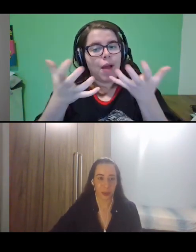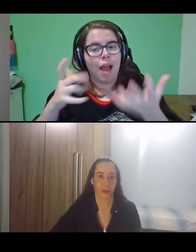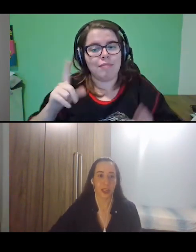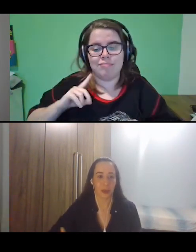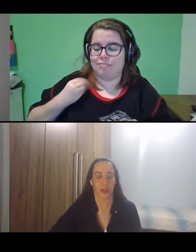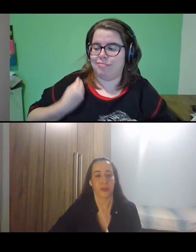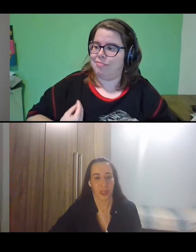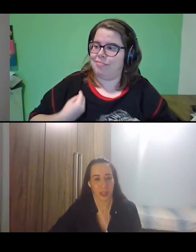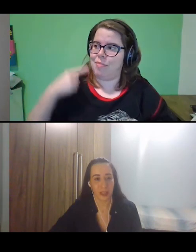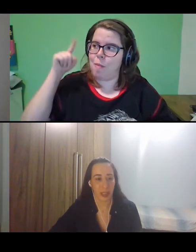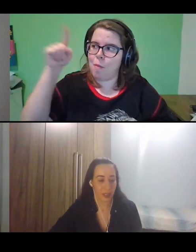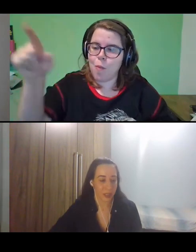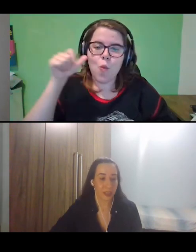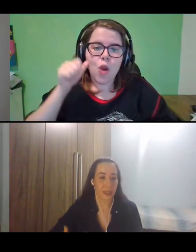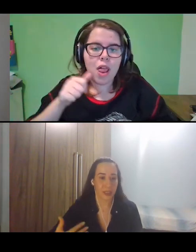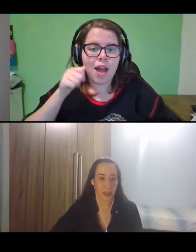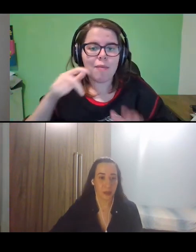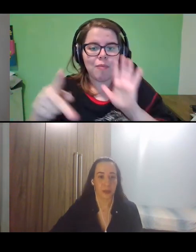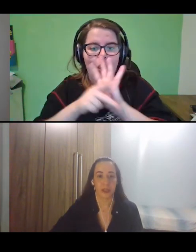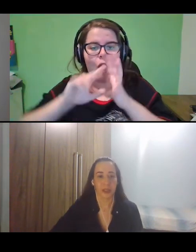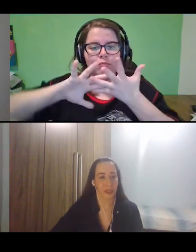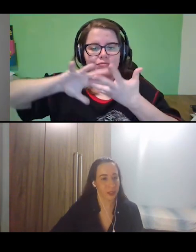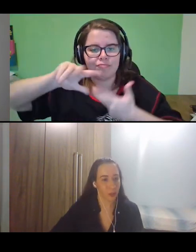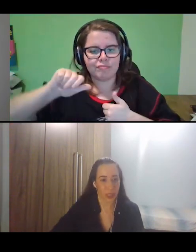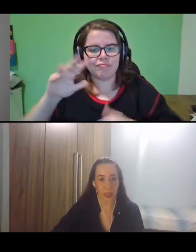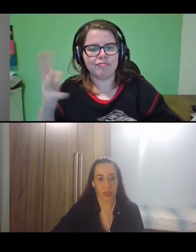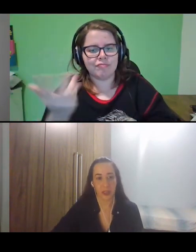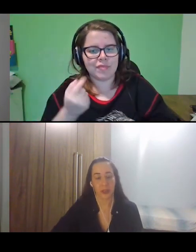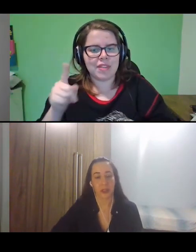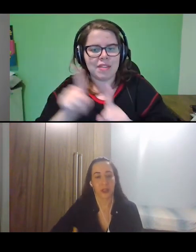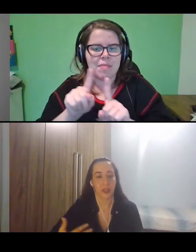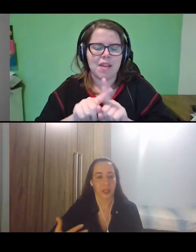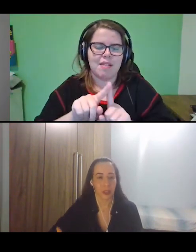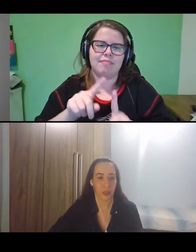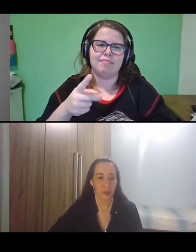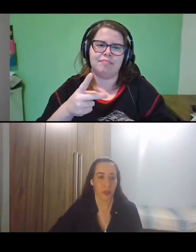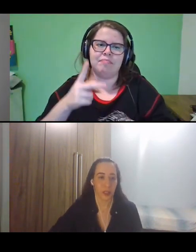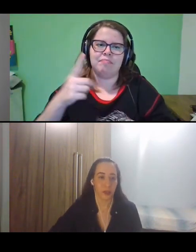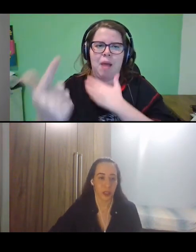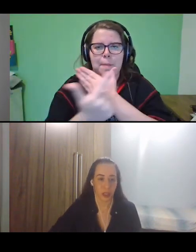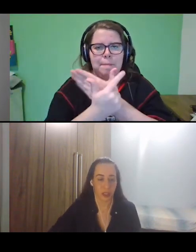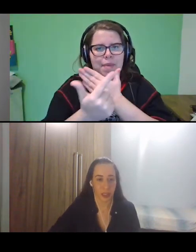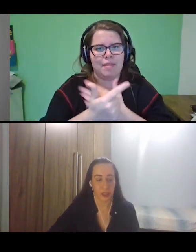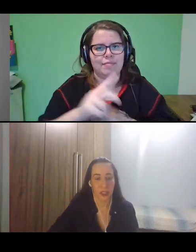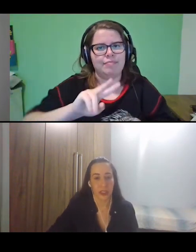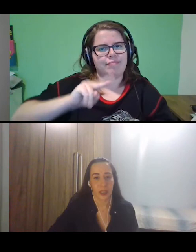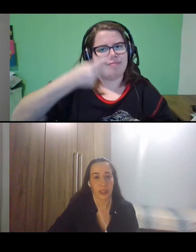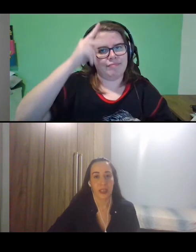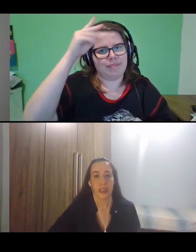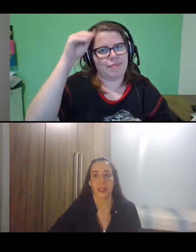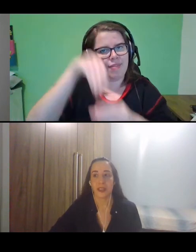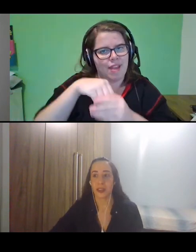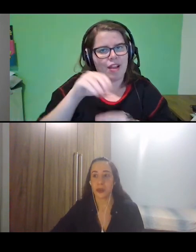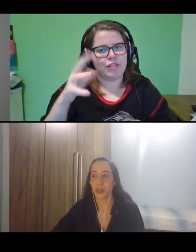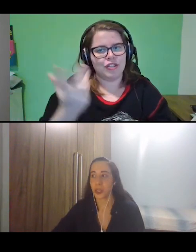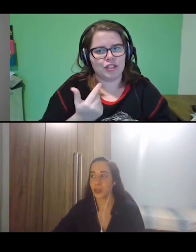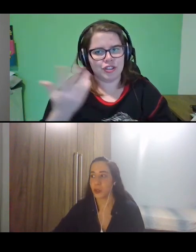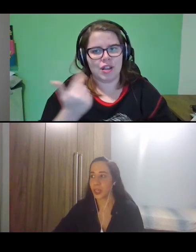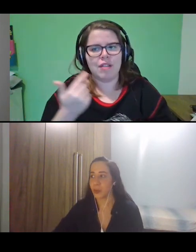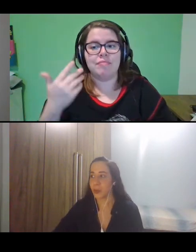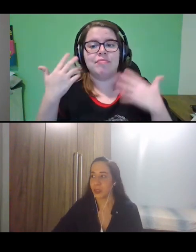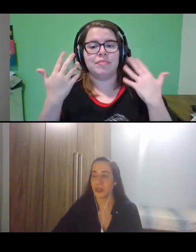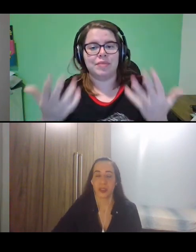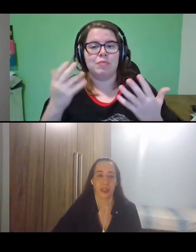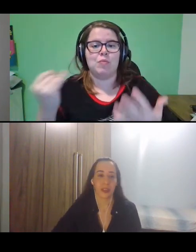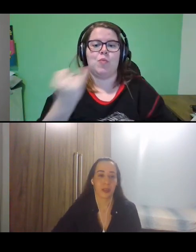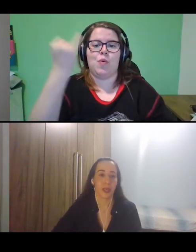eu quero ajudar outras mulheres que estão tanto em transição de carreira, quanto estão nesse desafio dentro da agilidade, né? Então, acho que é isso que